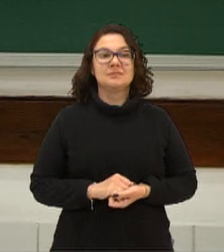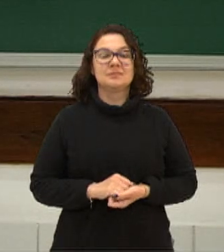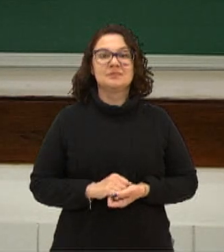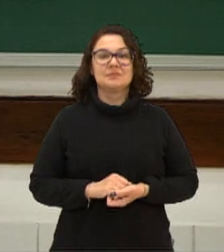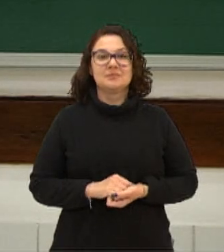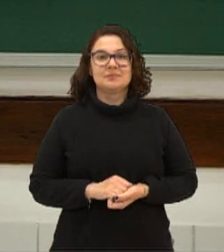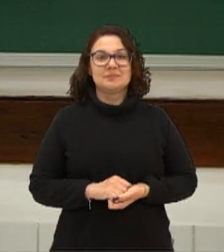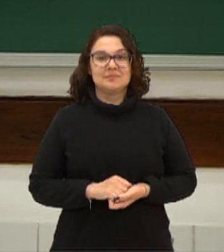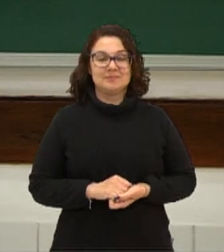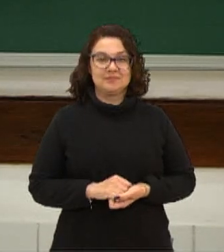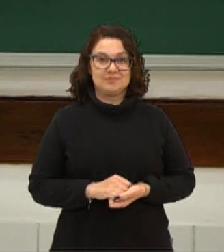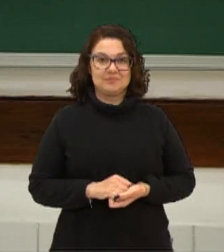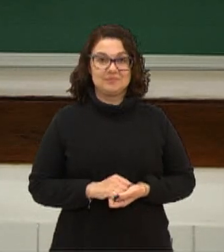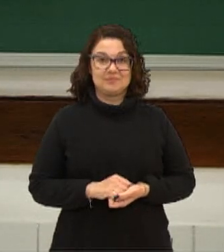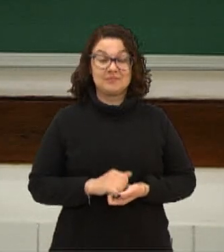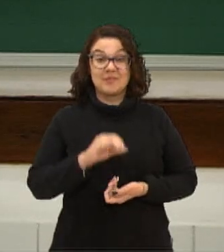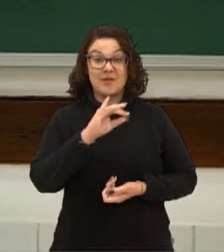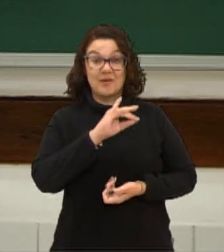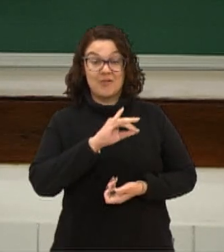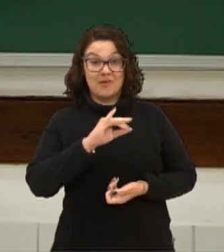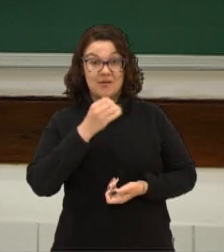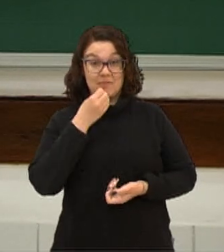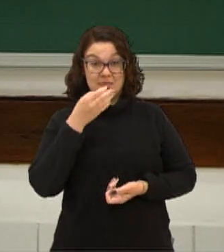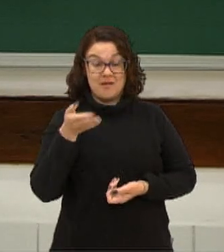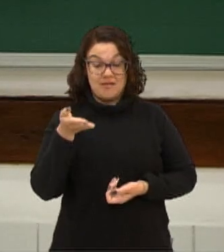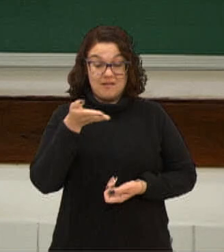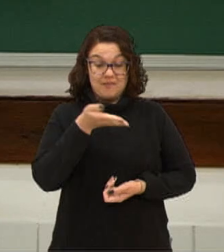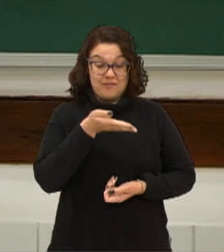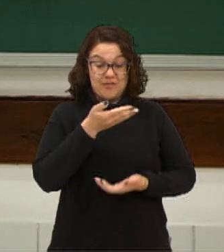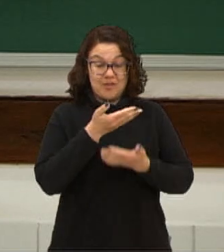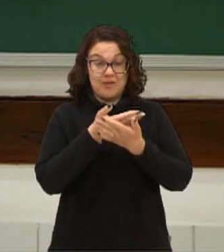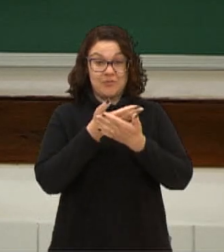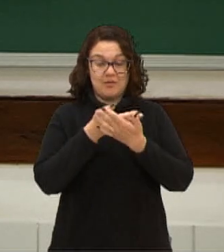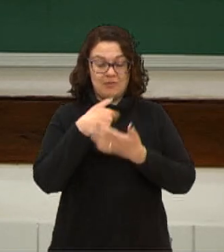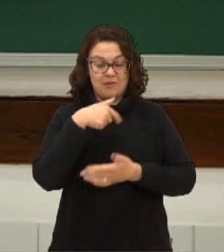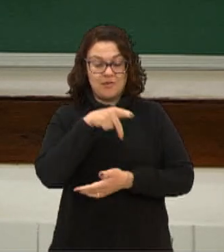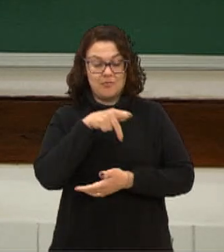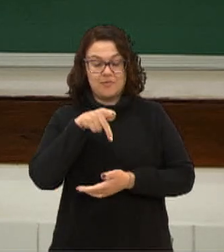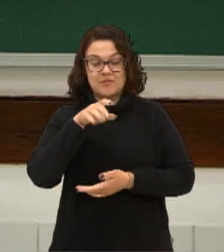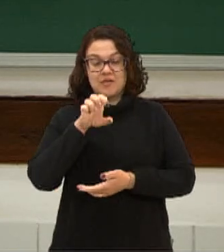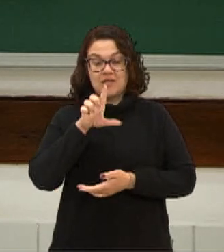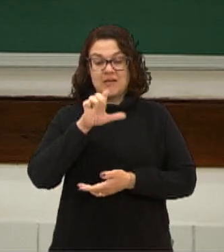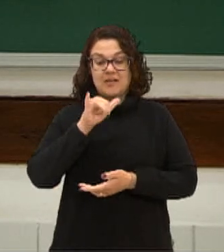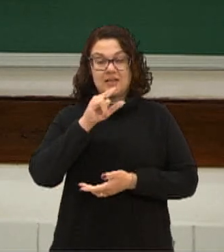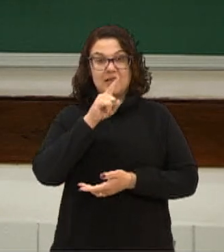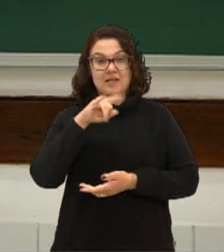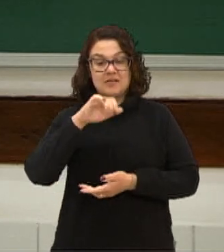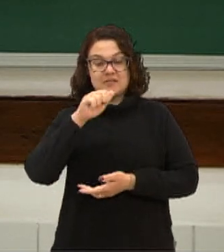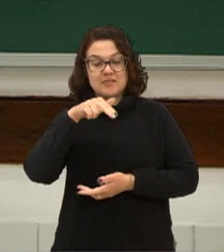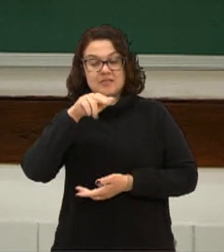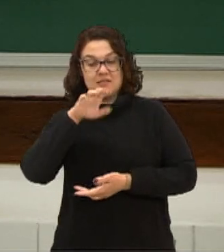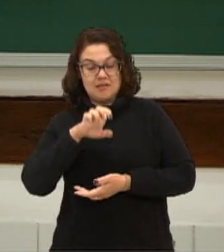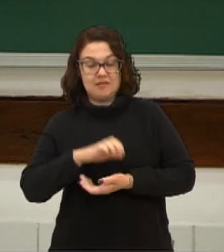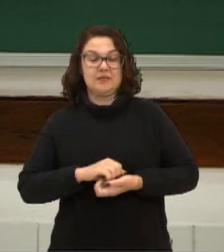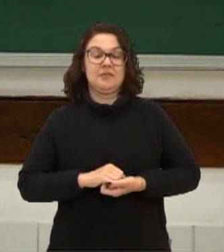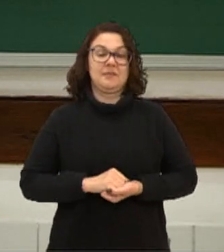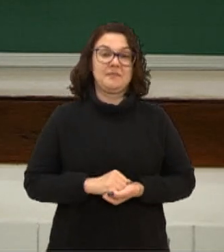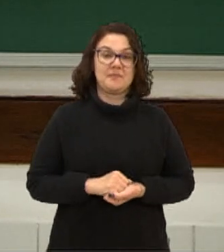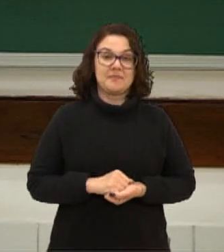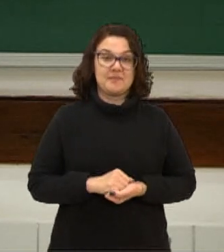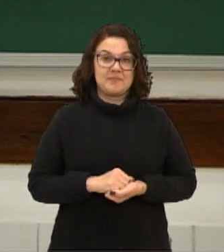Hola chicos, bienvenidos a más una clase. Yo soy la profesora Elisiane e vamos hoje à classe de número